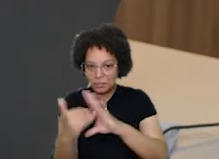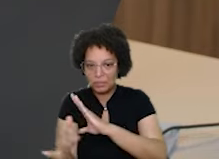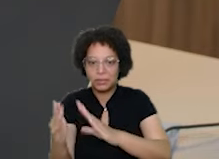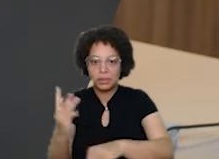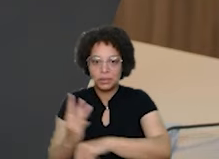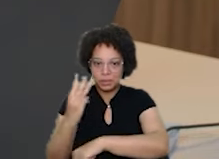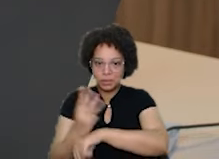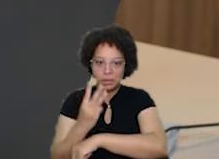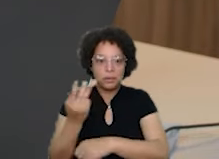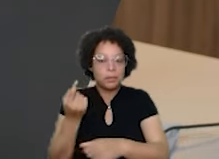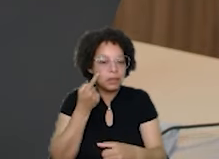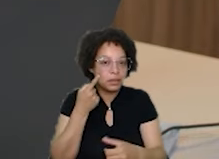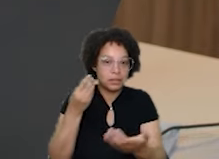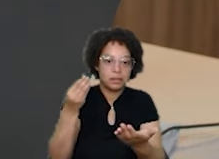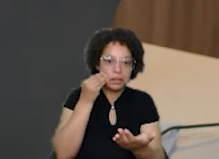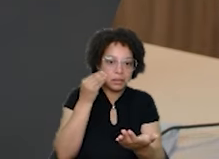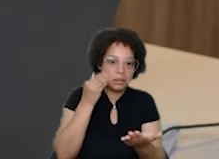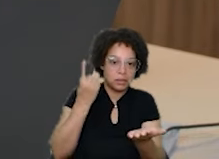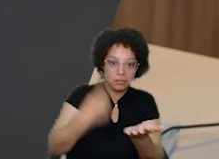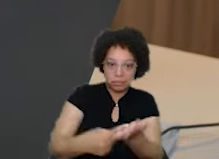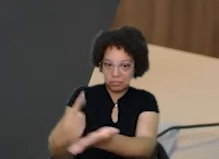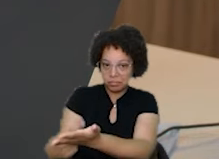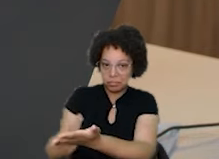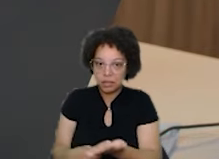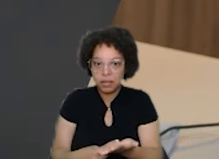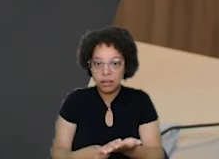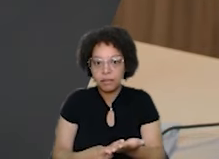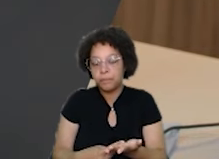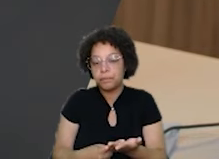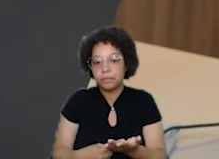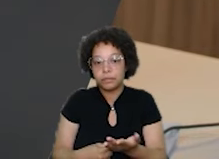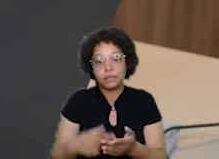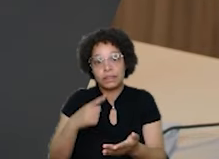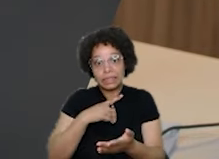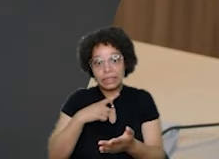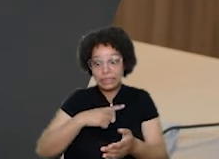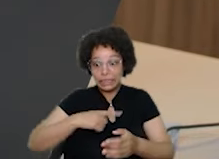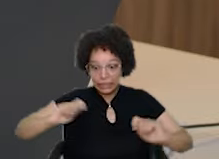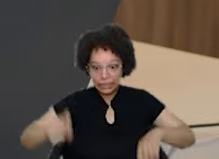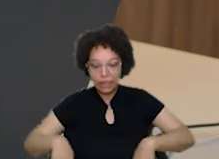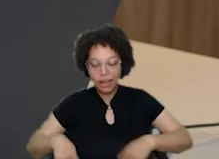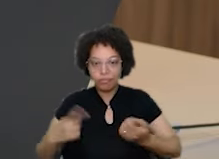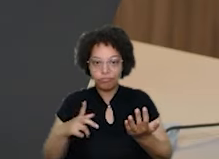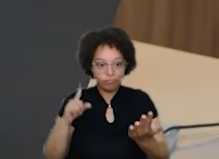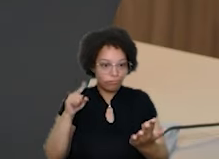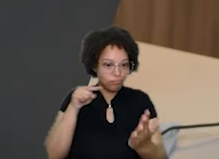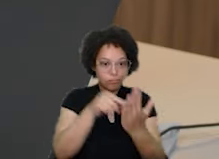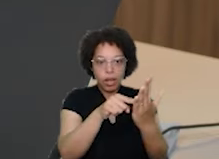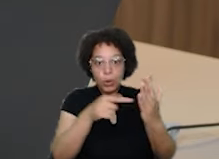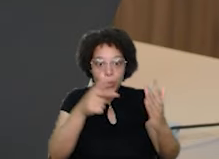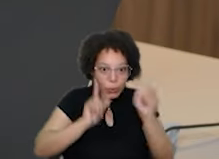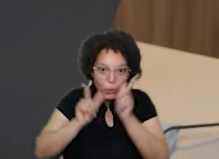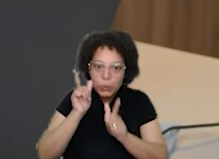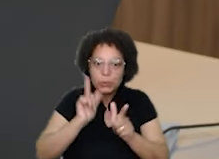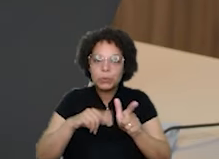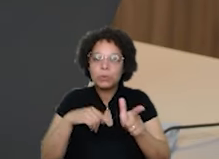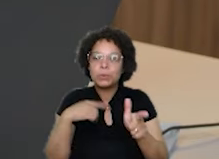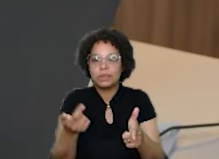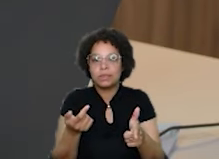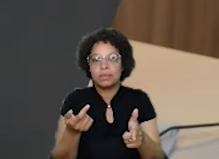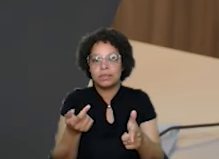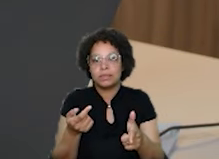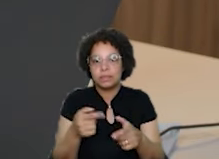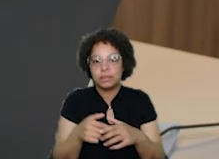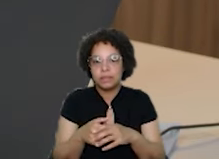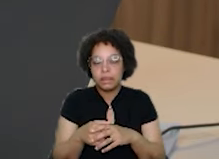para fazer o agendamento então assim você pode ser inclusive muito certeiro né Eh usando essa esse recurso